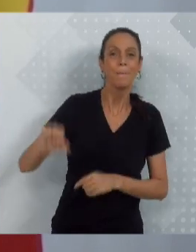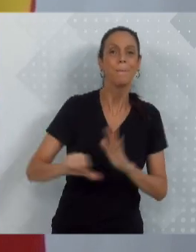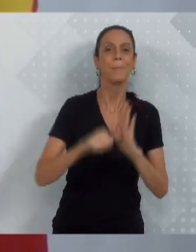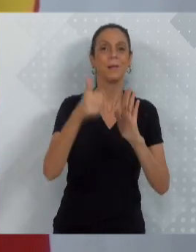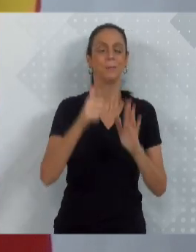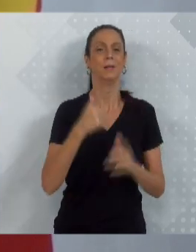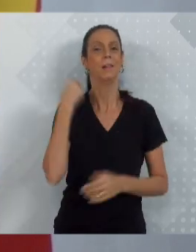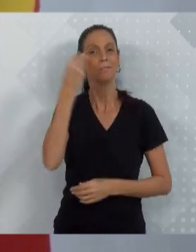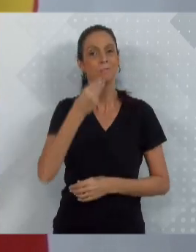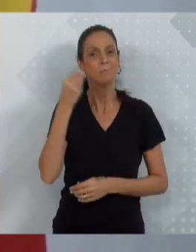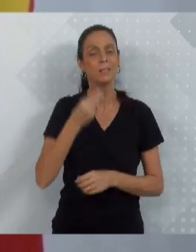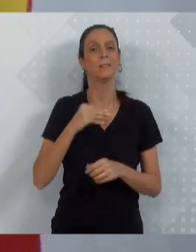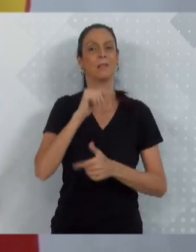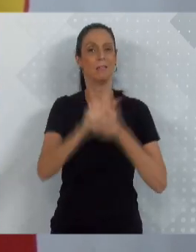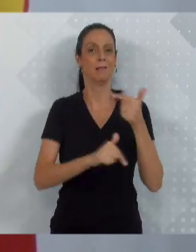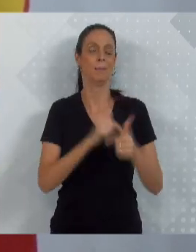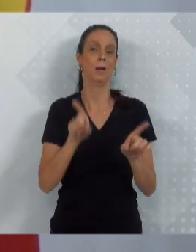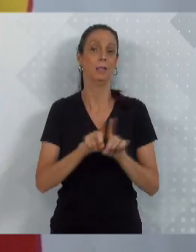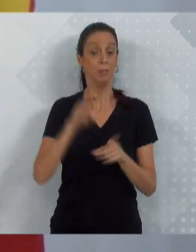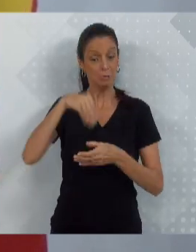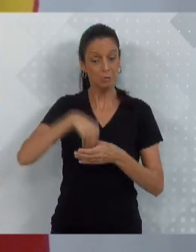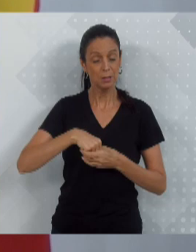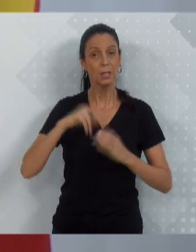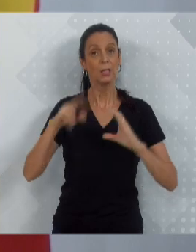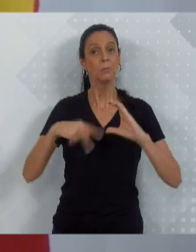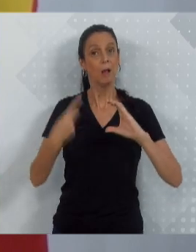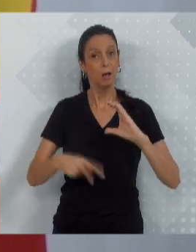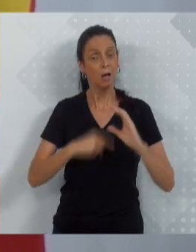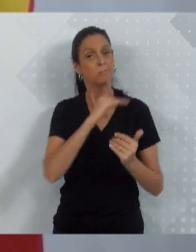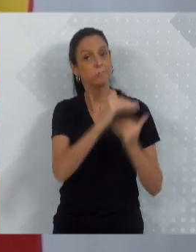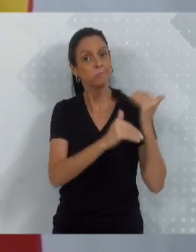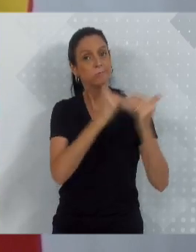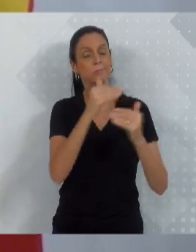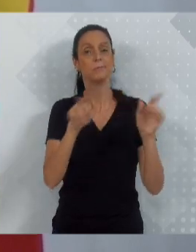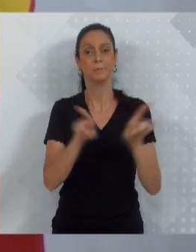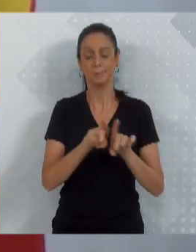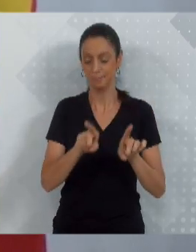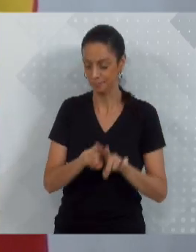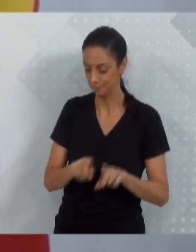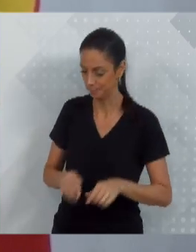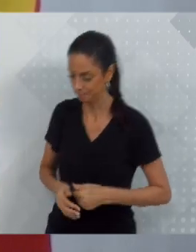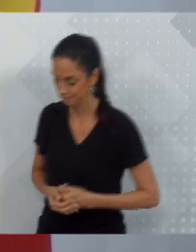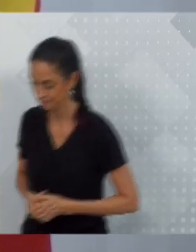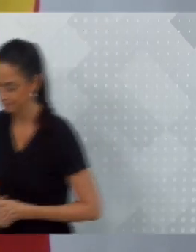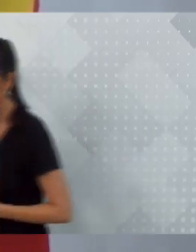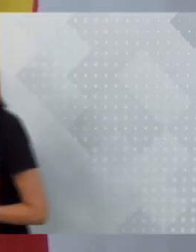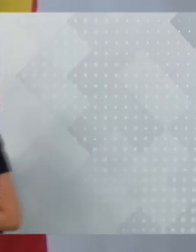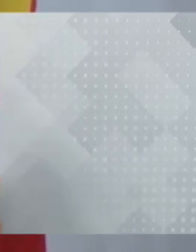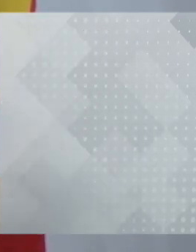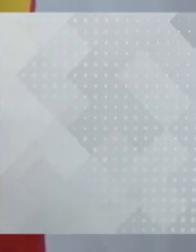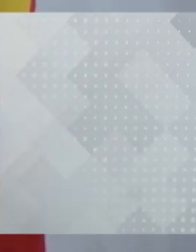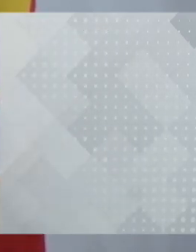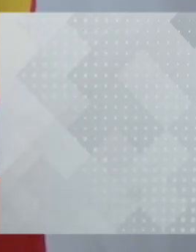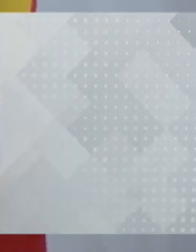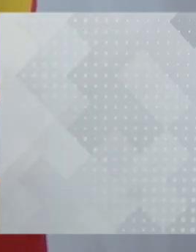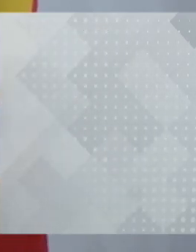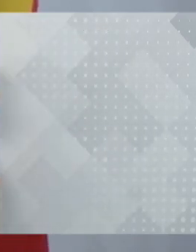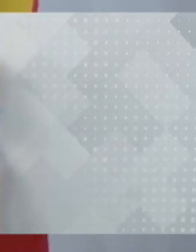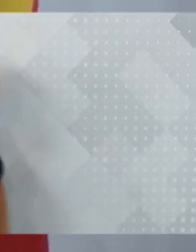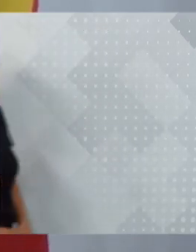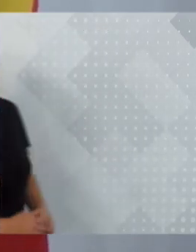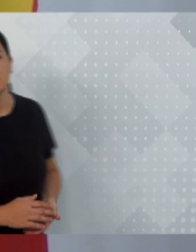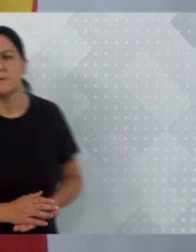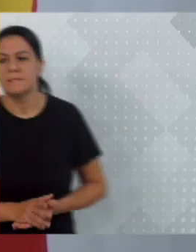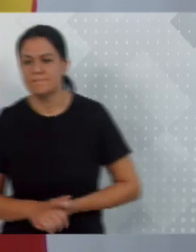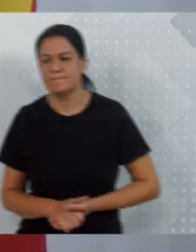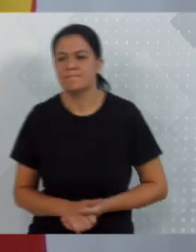atividade profissional tem se desenvolvido aqui com também essa visão. Mas, infelizmente, a gente tem aqueles que não entendem